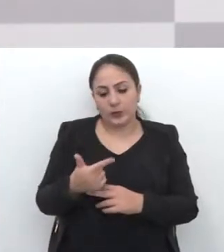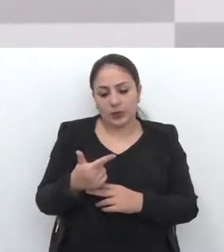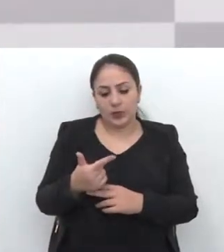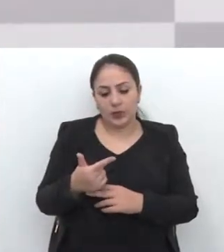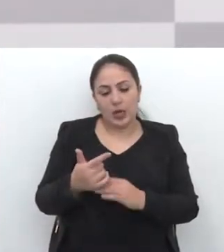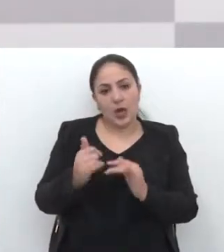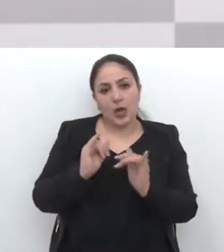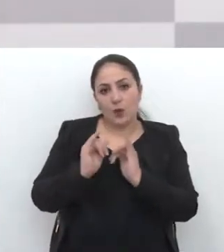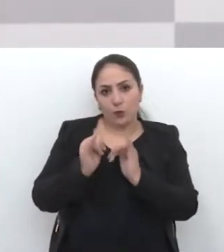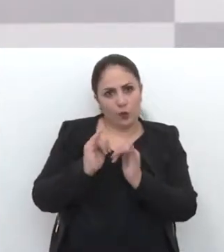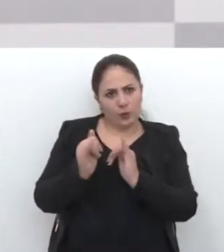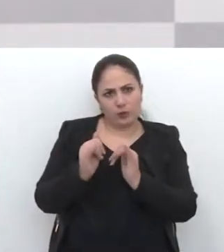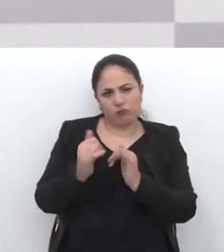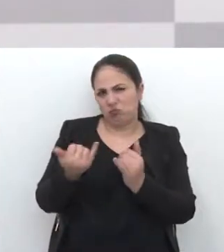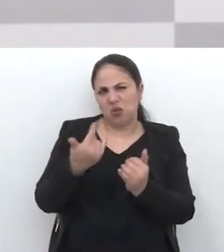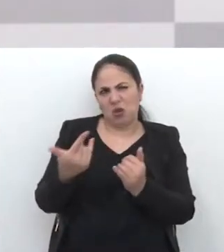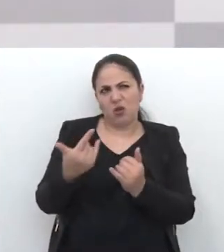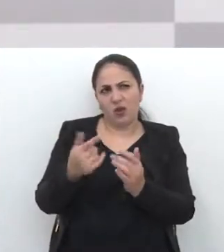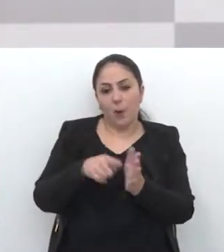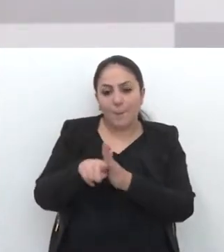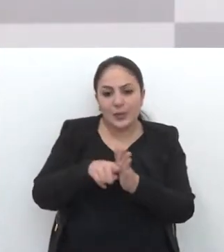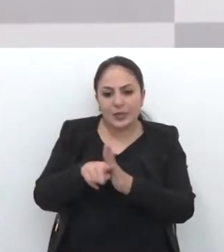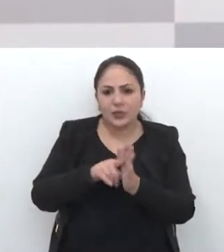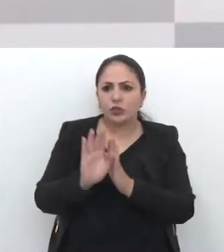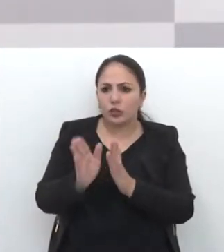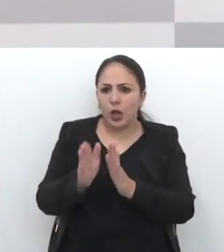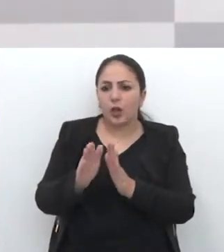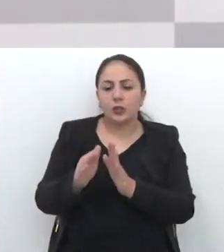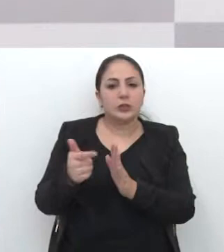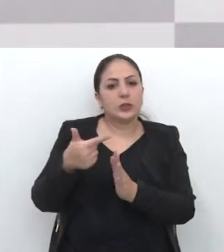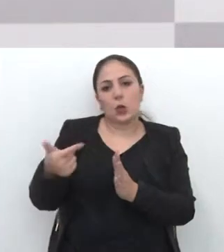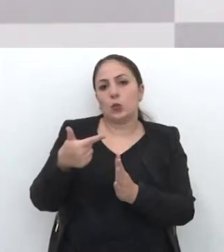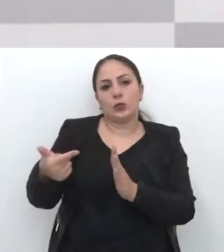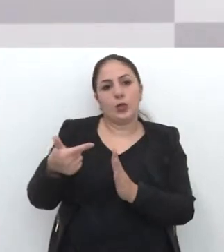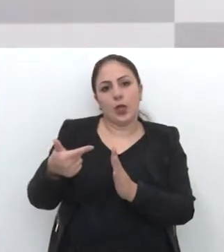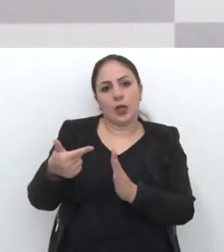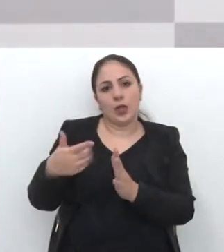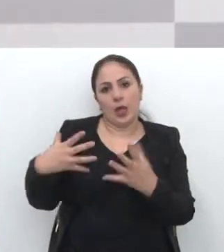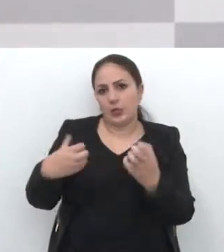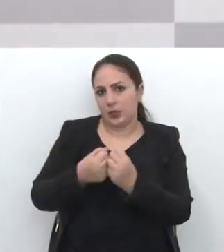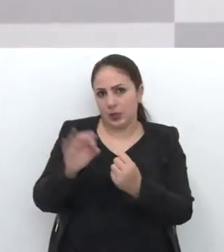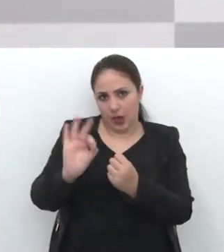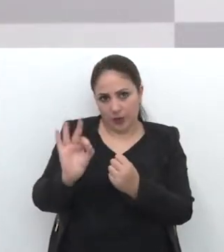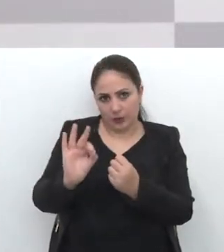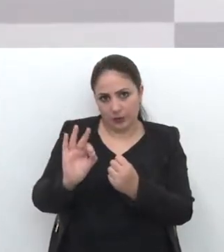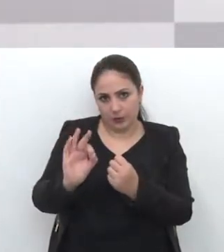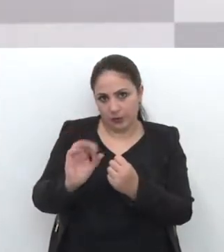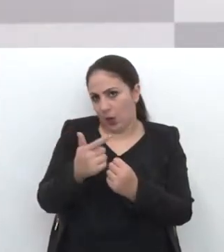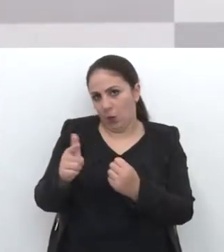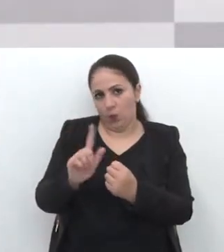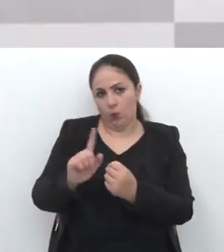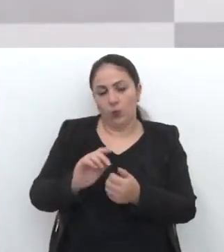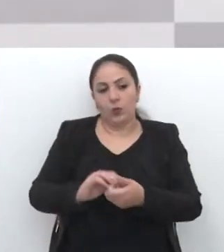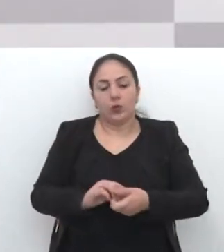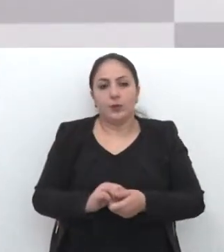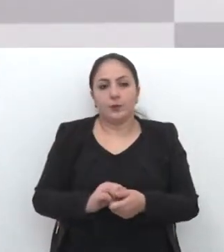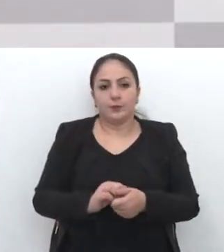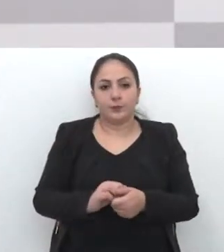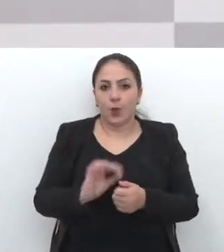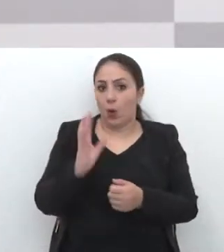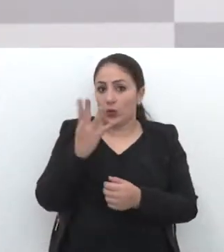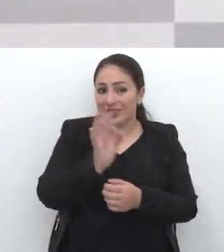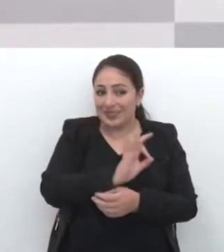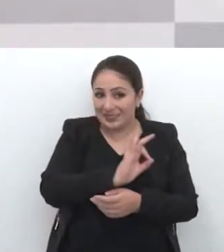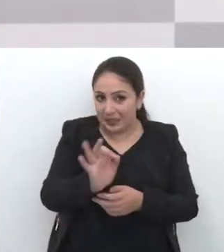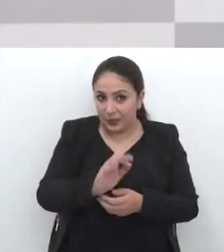há constantemente algumas informações que eu já fui pesquisar sobre altos índices de acidentes. Não é isso, não,